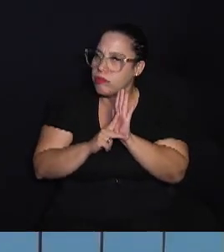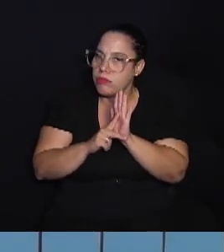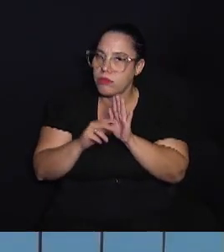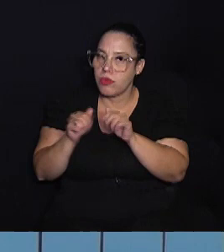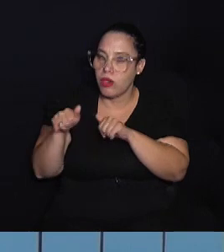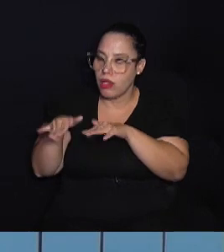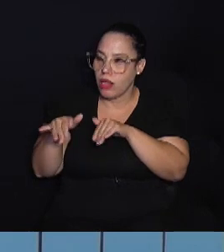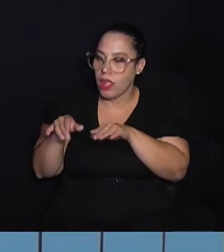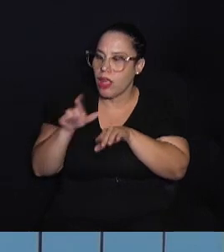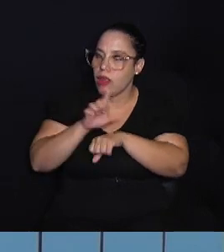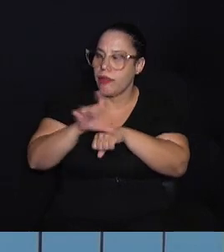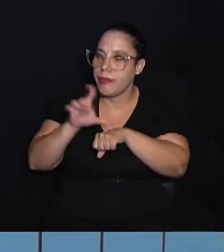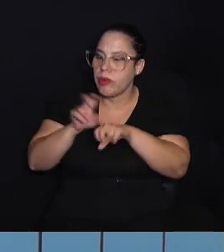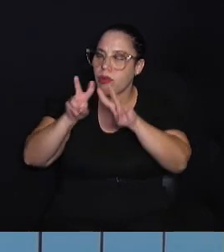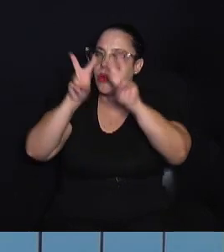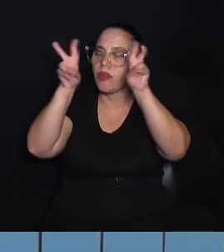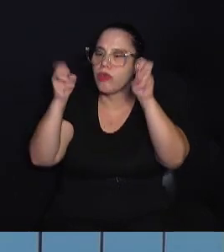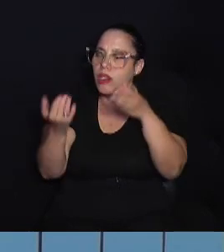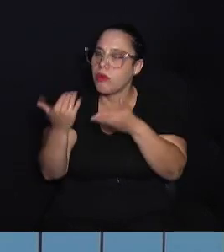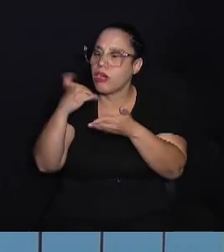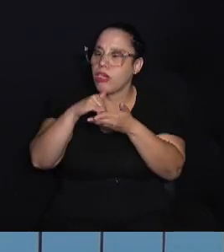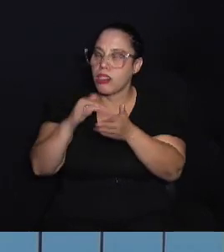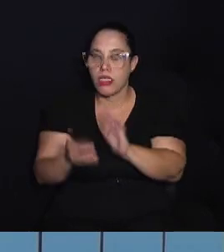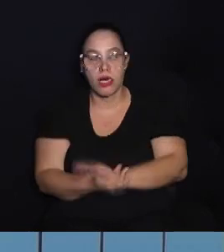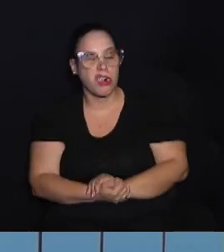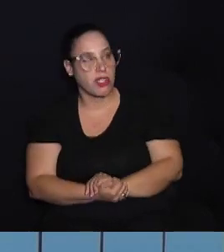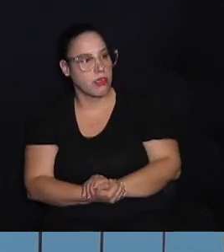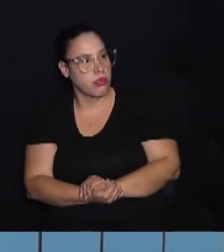Setembro Lilás? Qual que é o tema que ela traz?